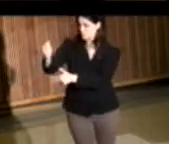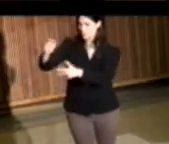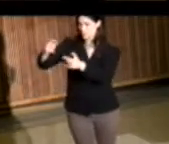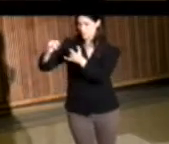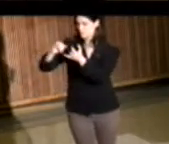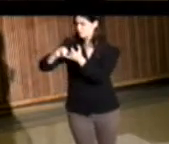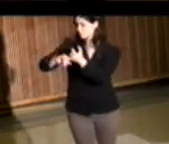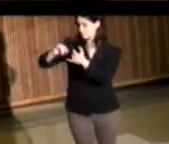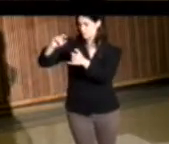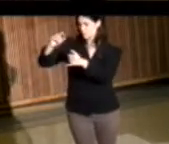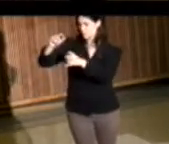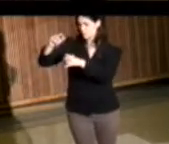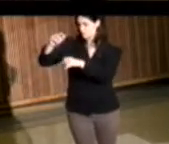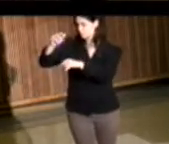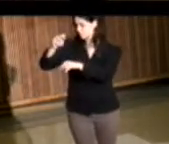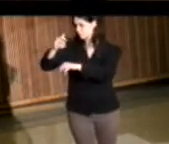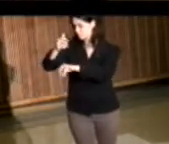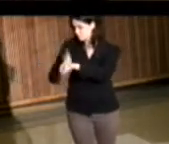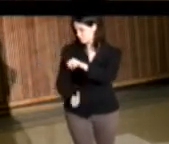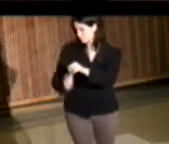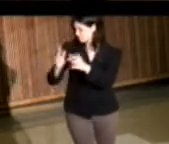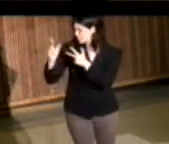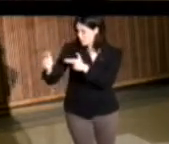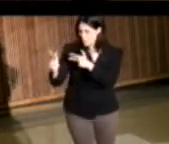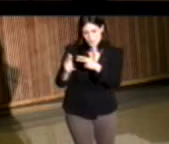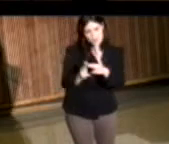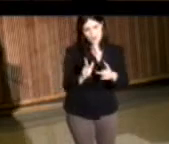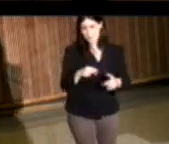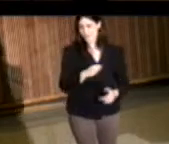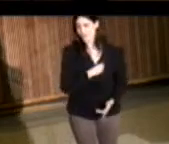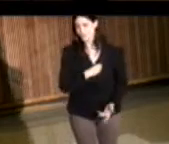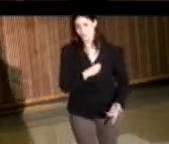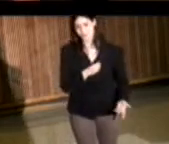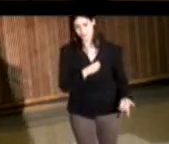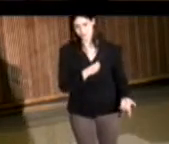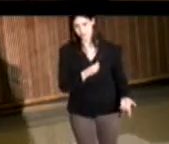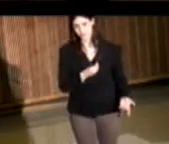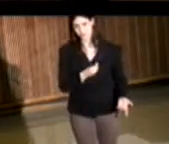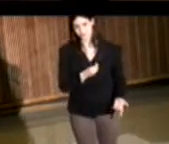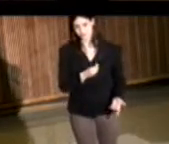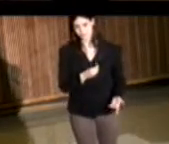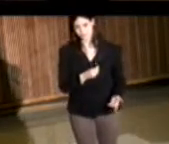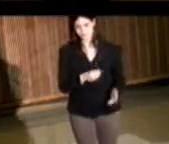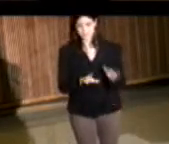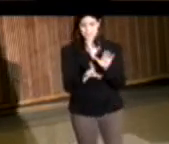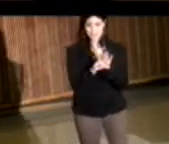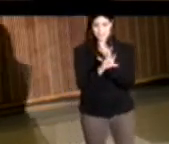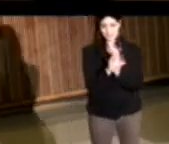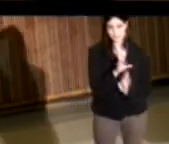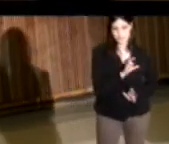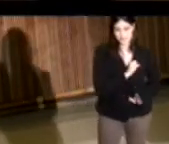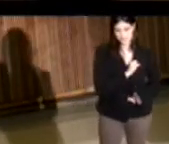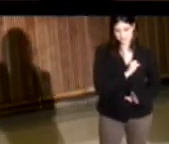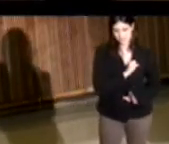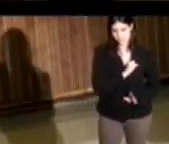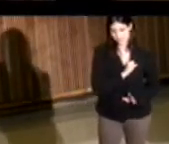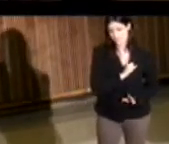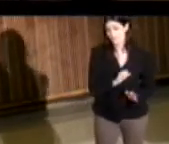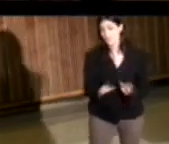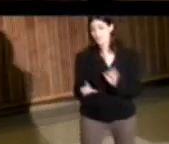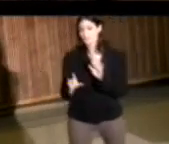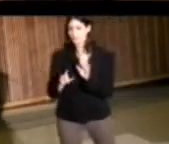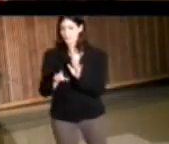nós. Essa lei é a lei do amor, mas a segunda lei é a lei da liberdade. E